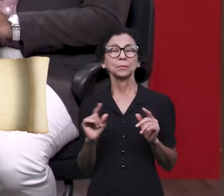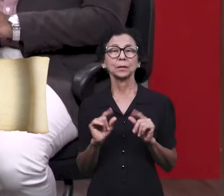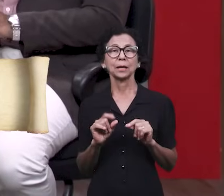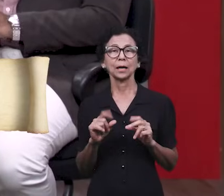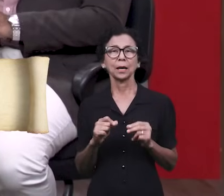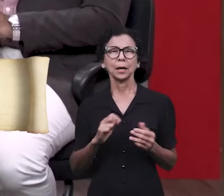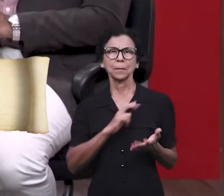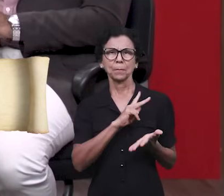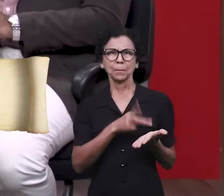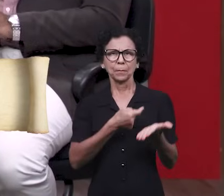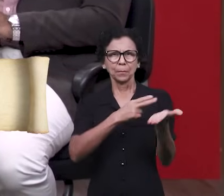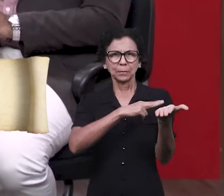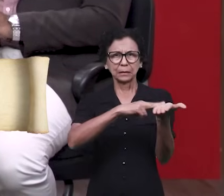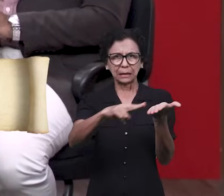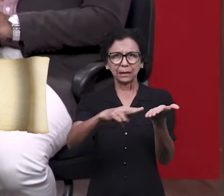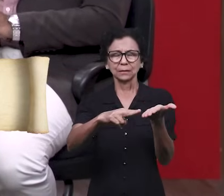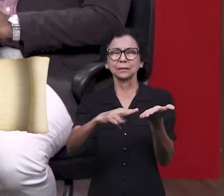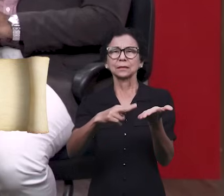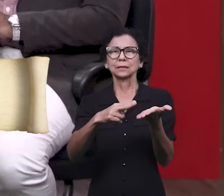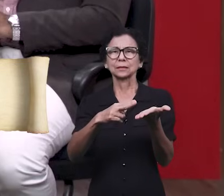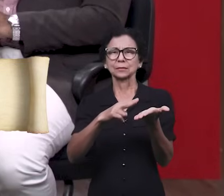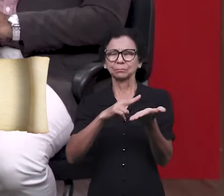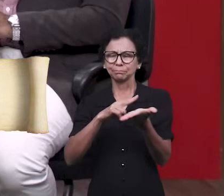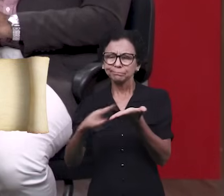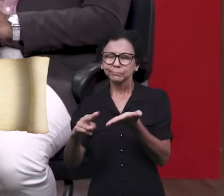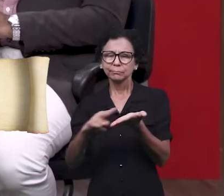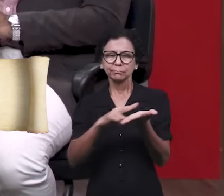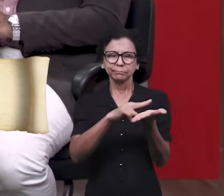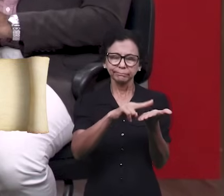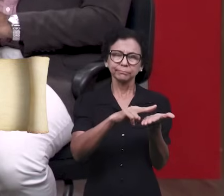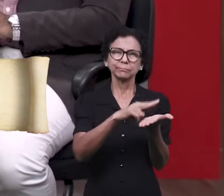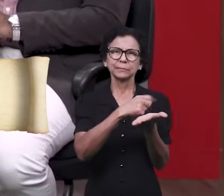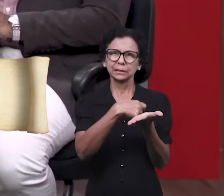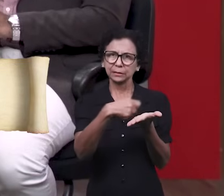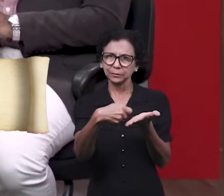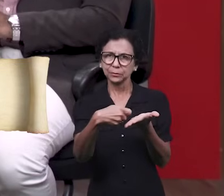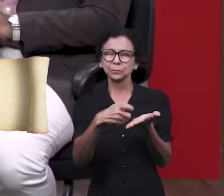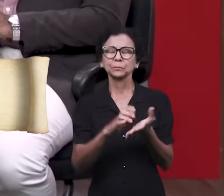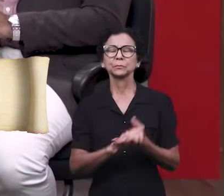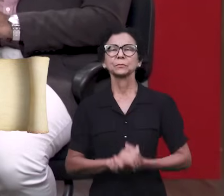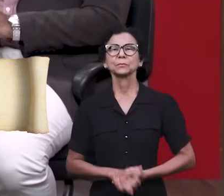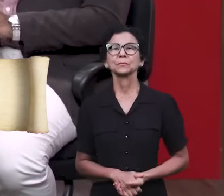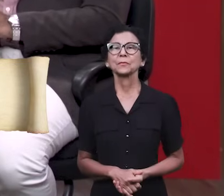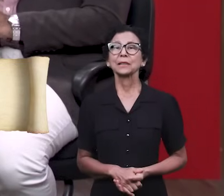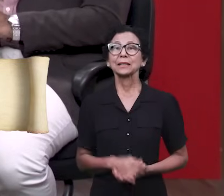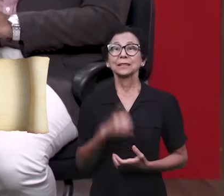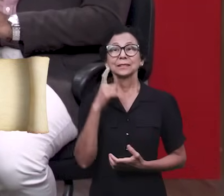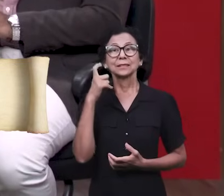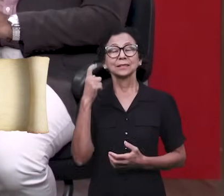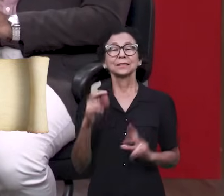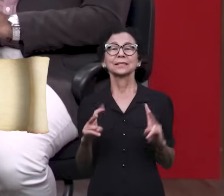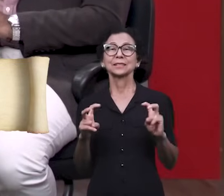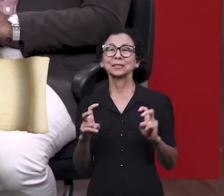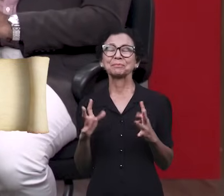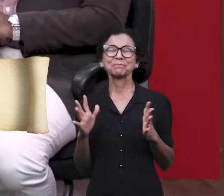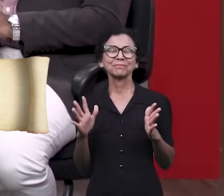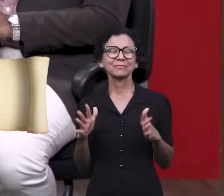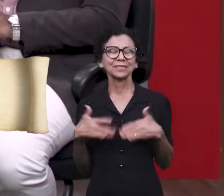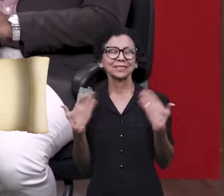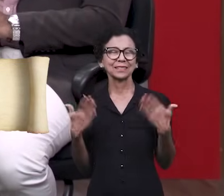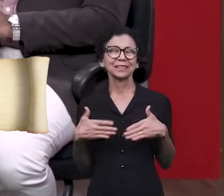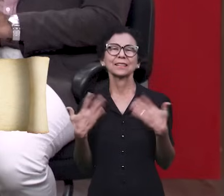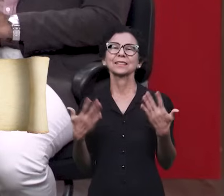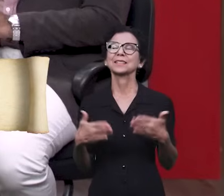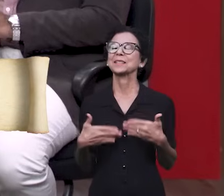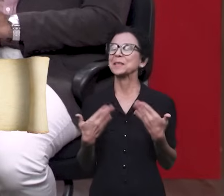muito interessante que já nos traz aqui grande alegria em sabermos